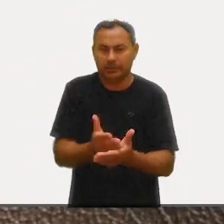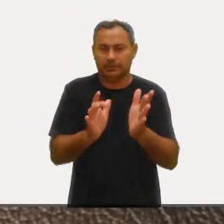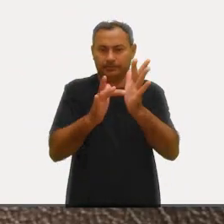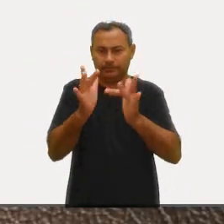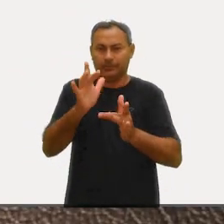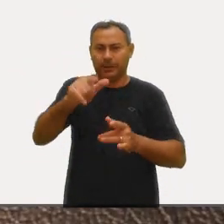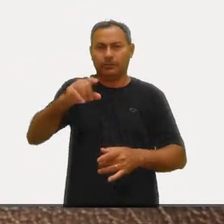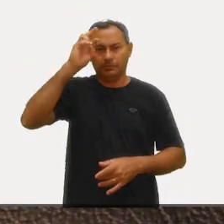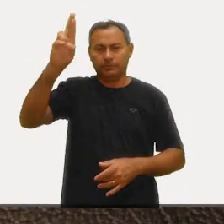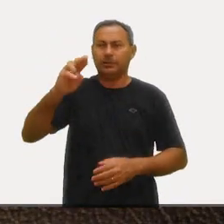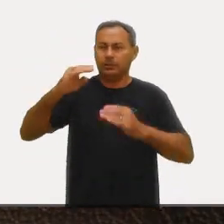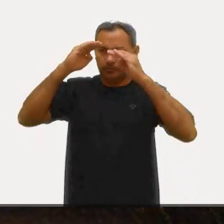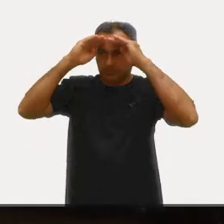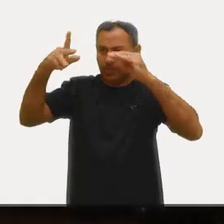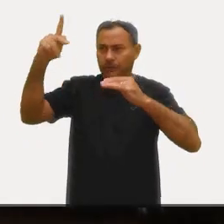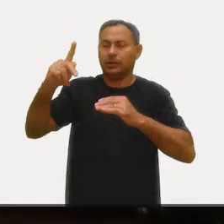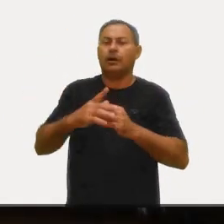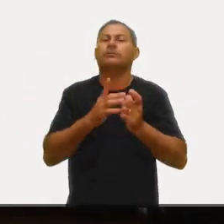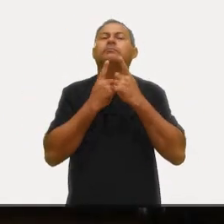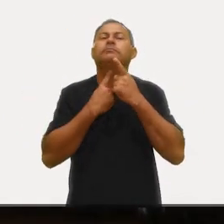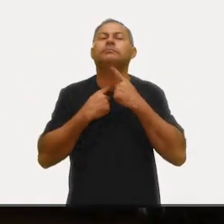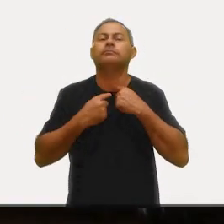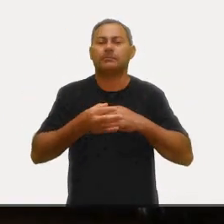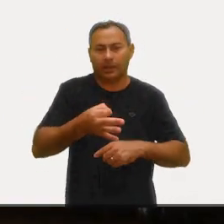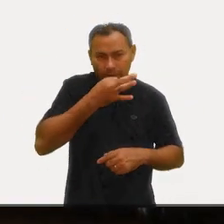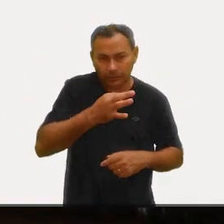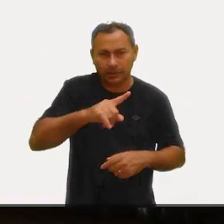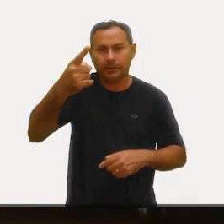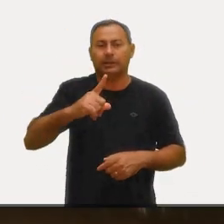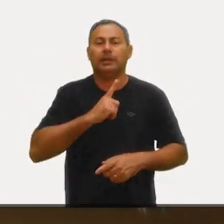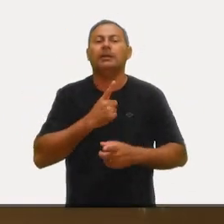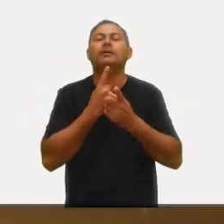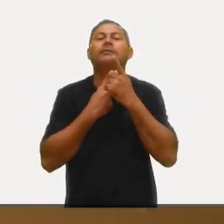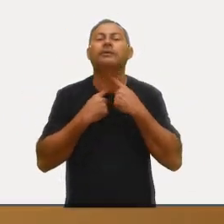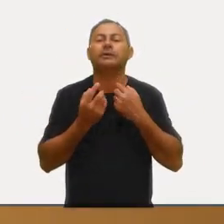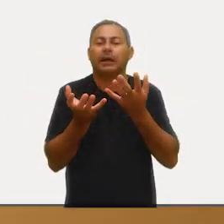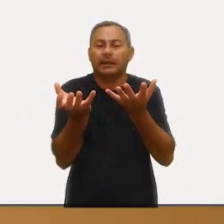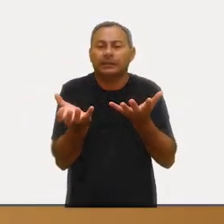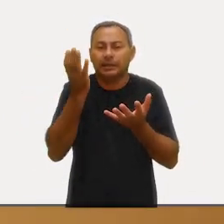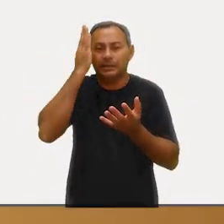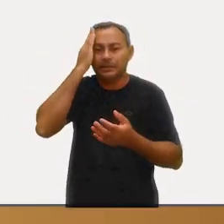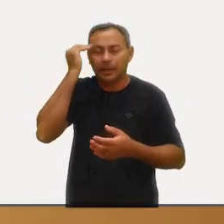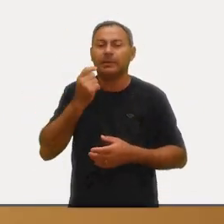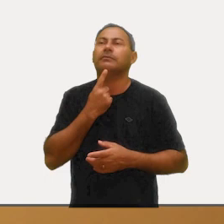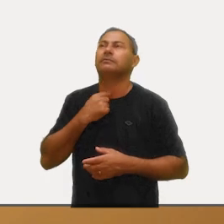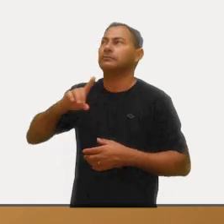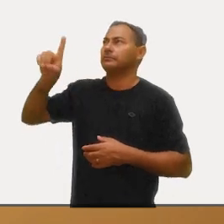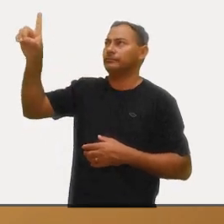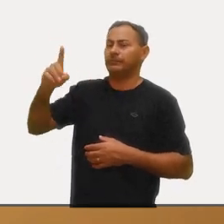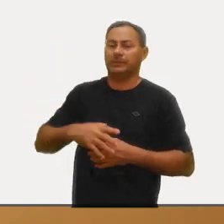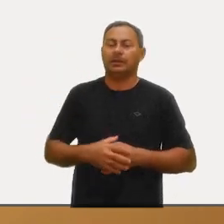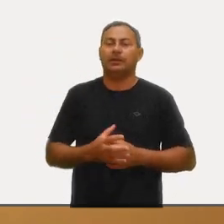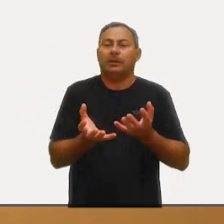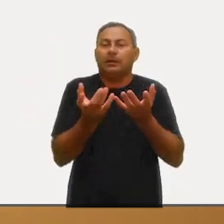o Senhor e nos submetemos ao seu controle, a atitude seguinte é ter fome e sede de saber a vontade de